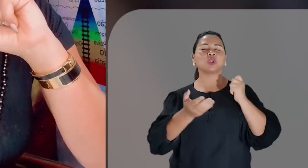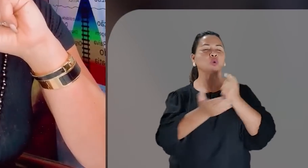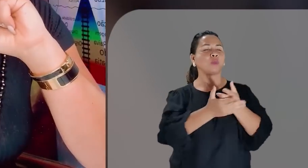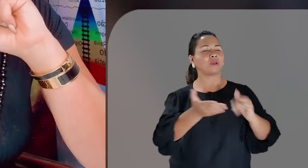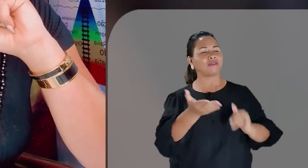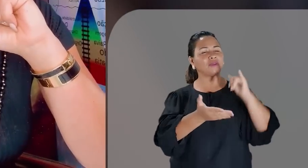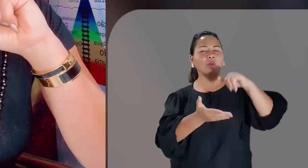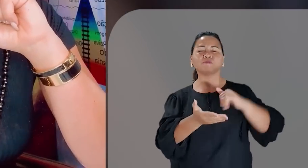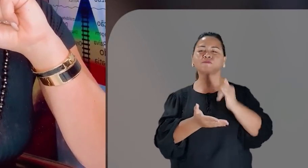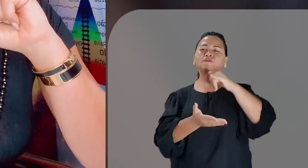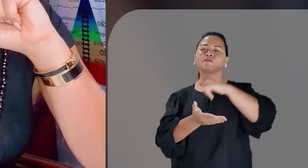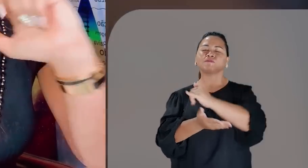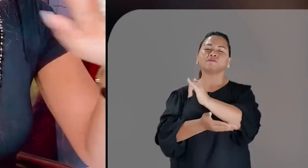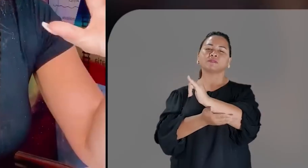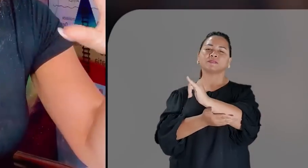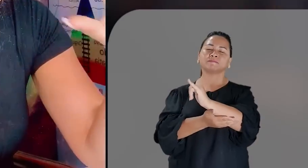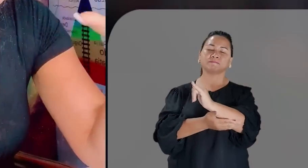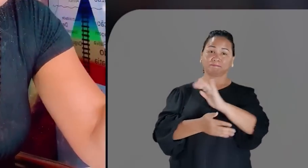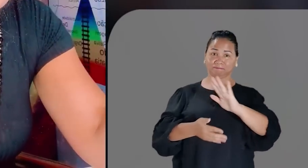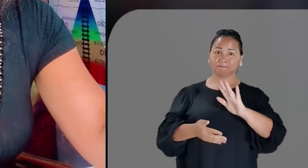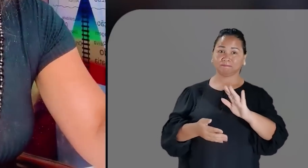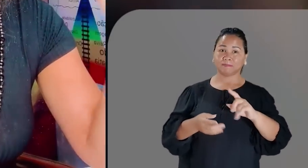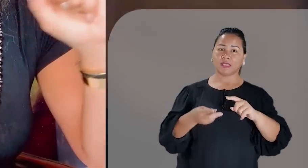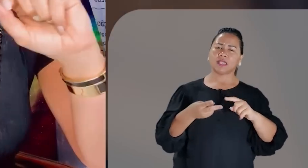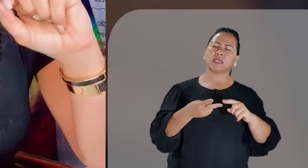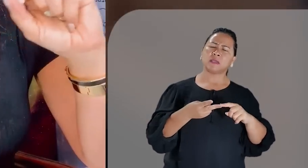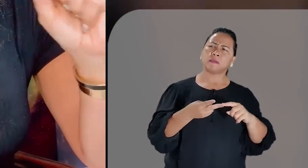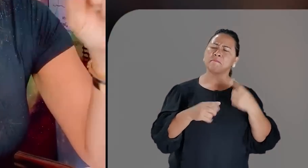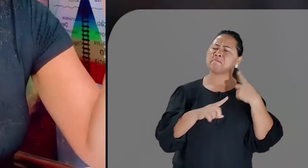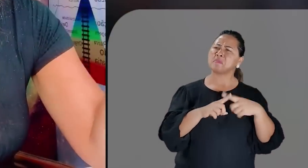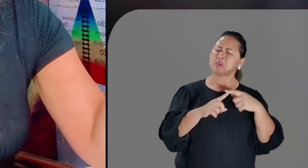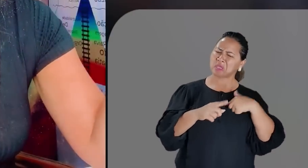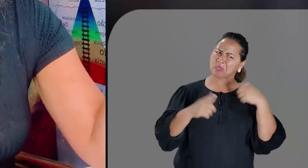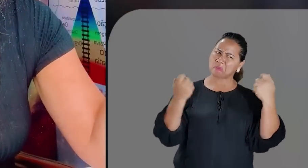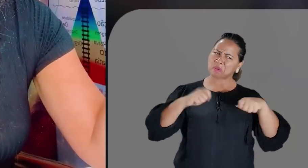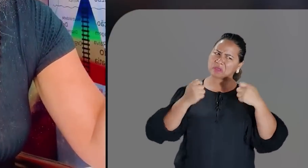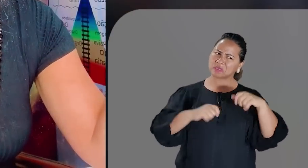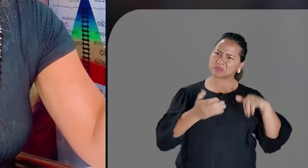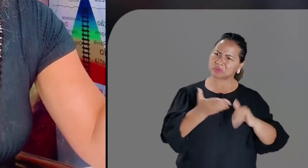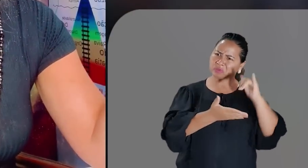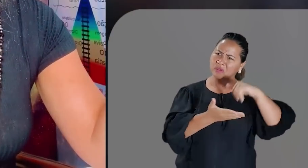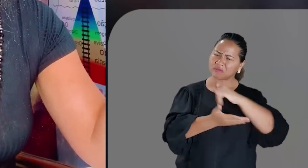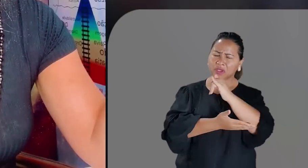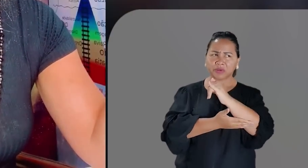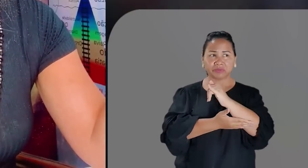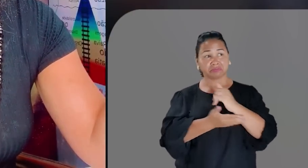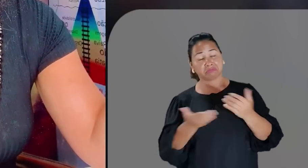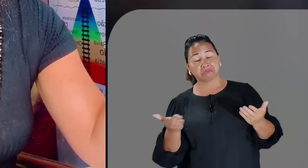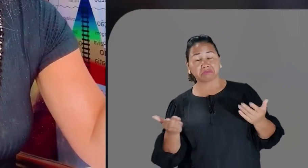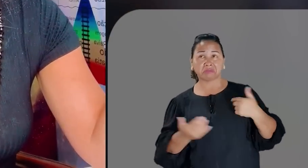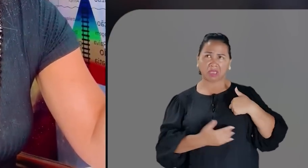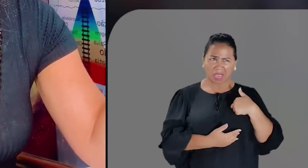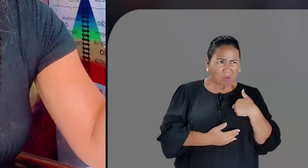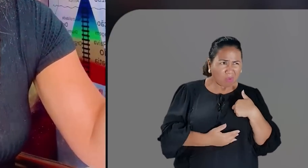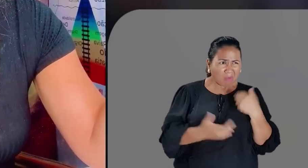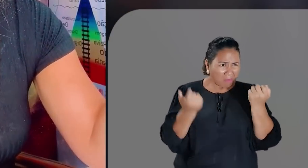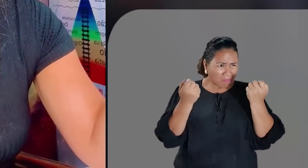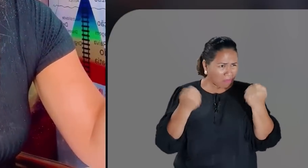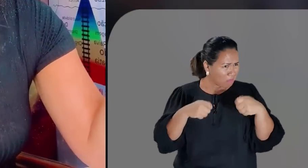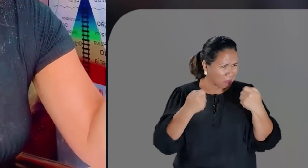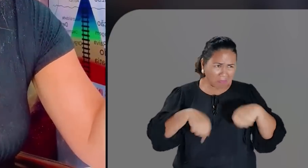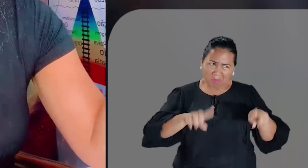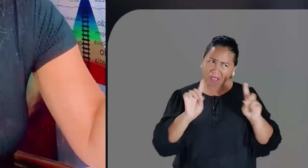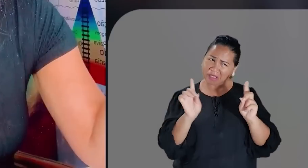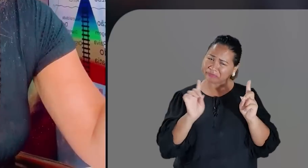num avião. Elaine, fechou. Agora vamos equalizar. Para que você precisa dele? É, eu não